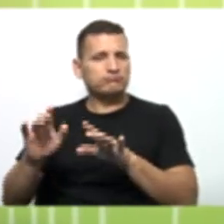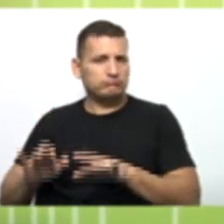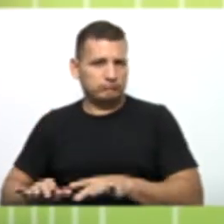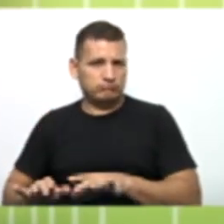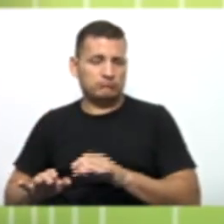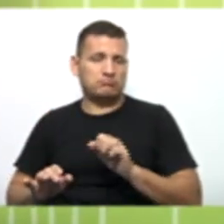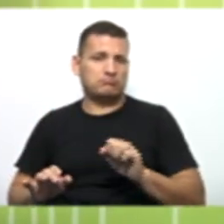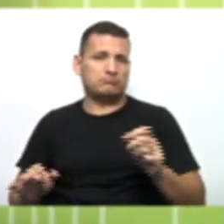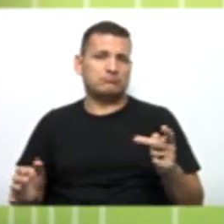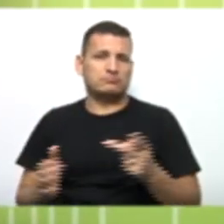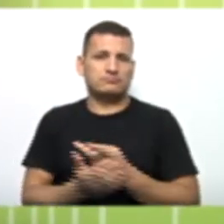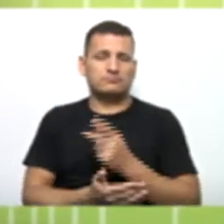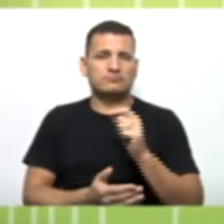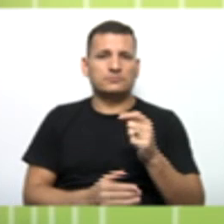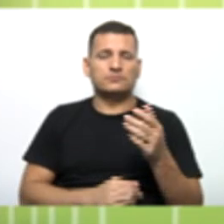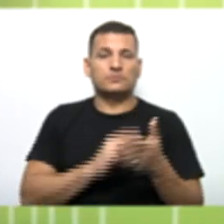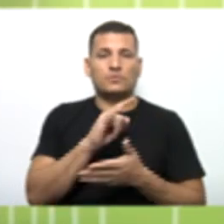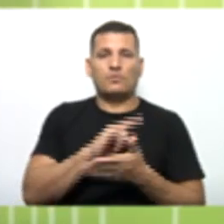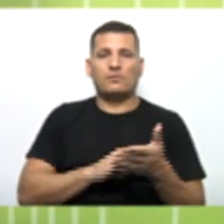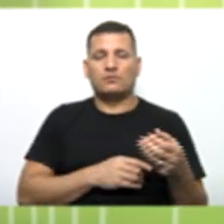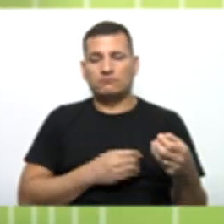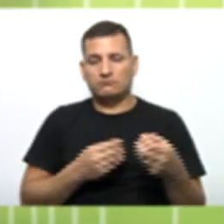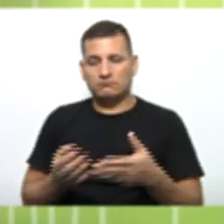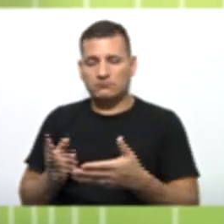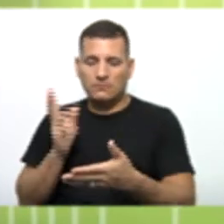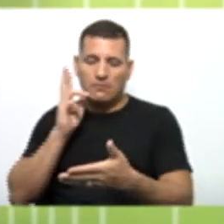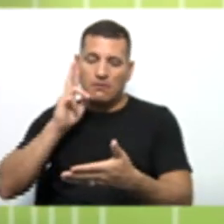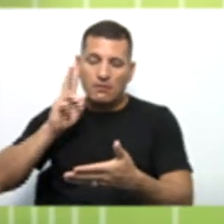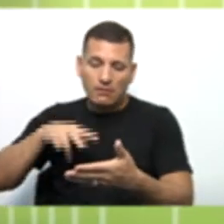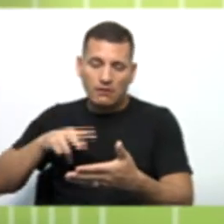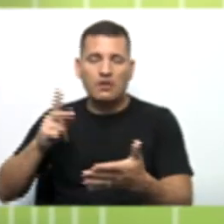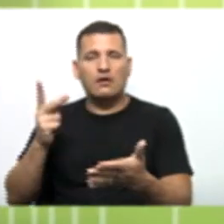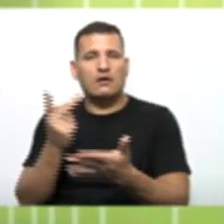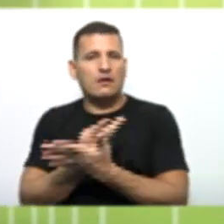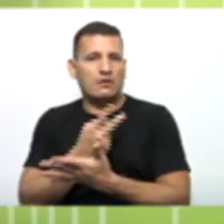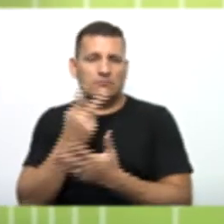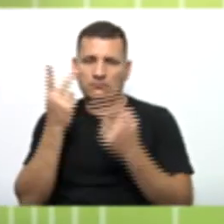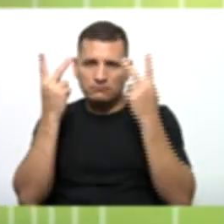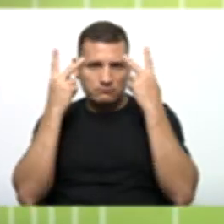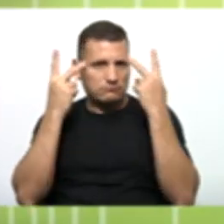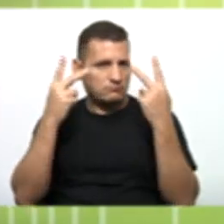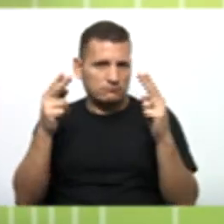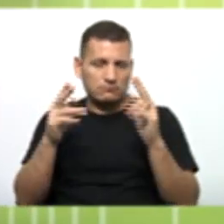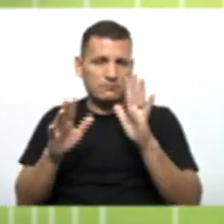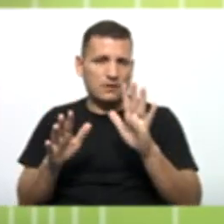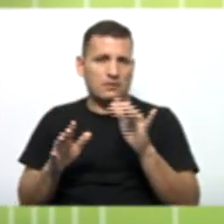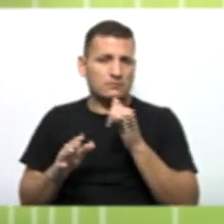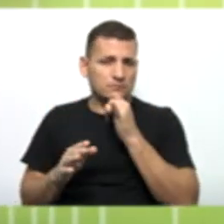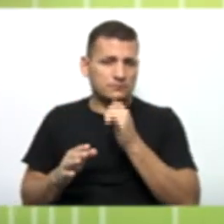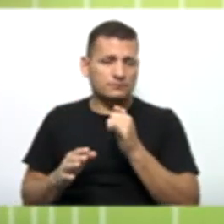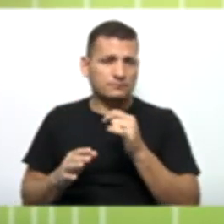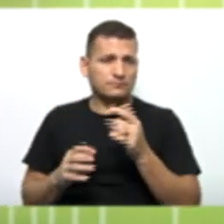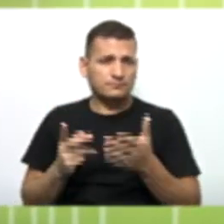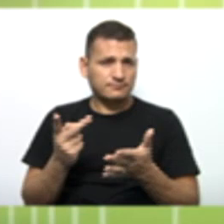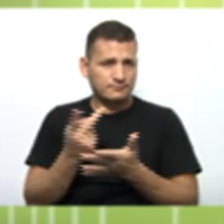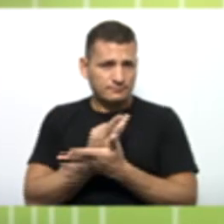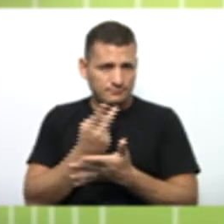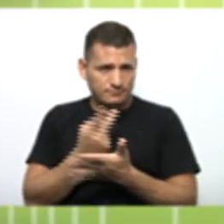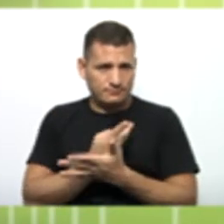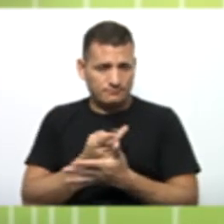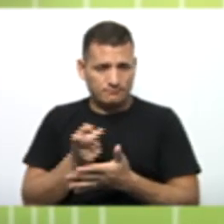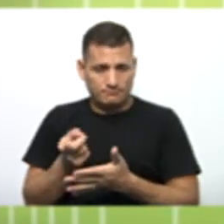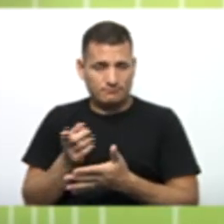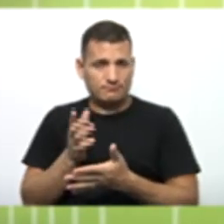seu documento um erro. Isso é natural. Mas esse erro, se foi feito um